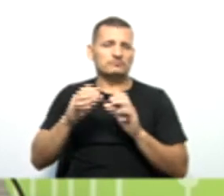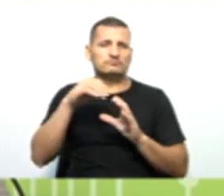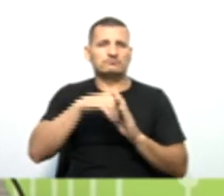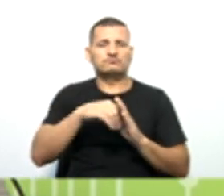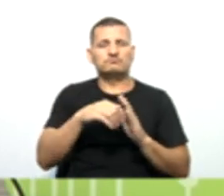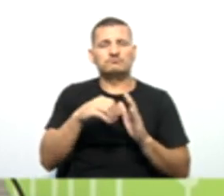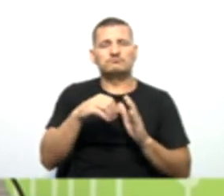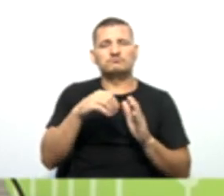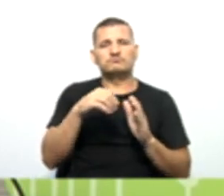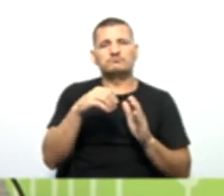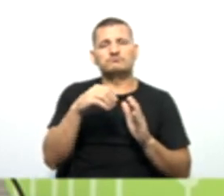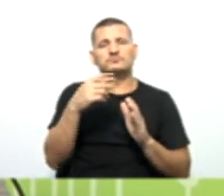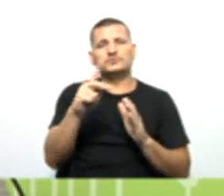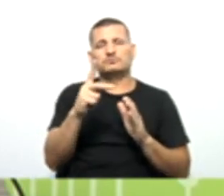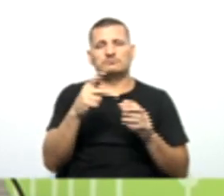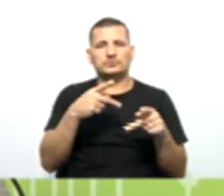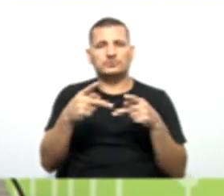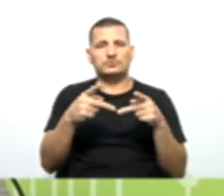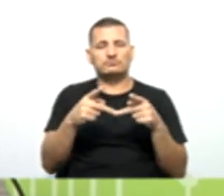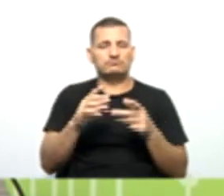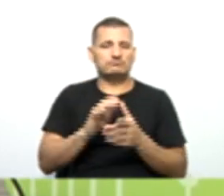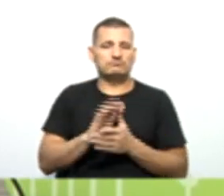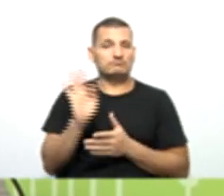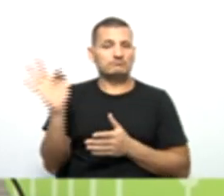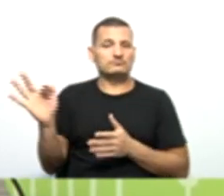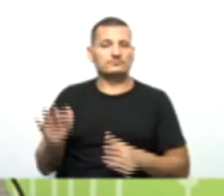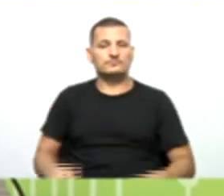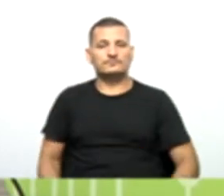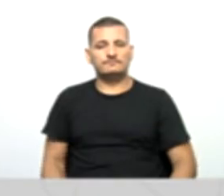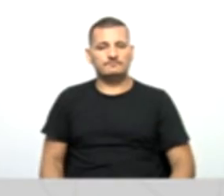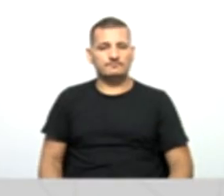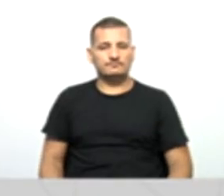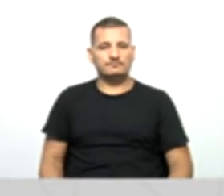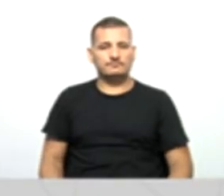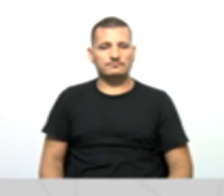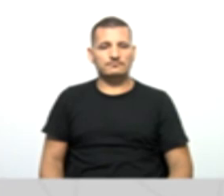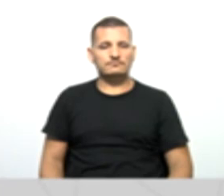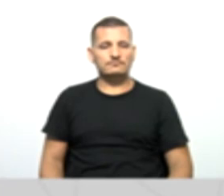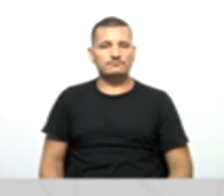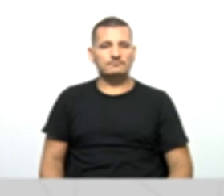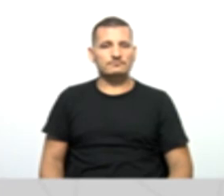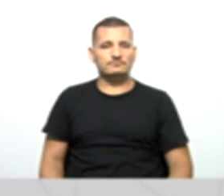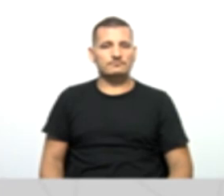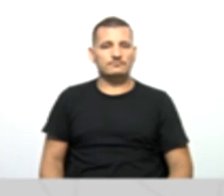seu projeto em um momento futuro. Ok, gente? Professor Saulo,